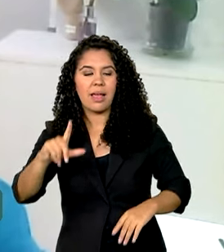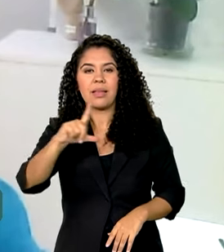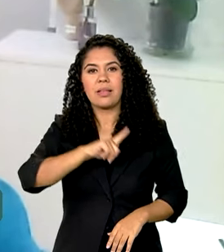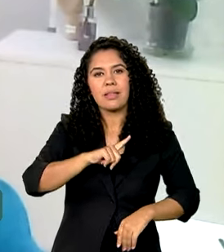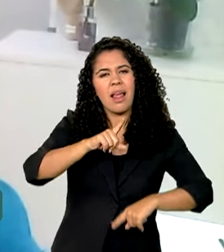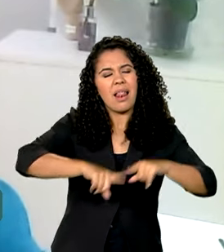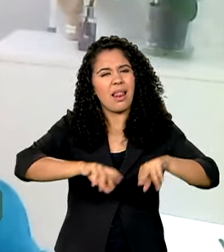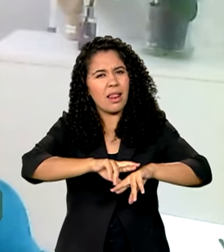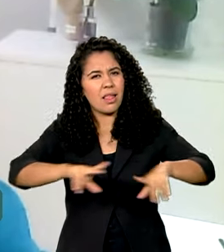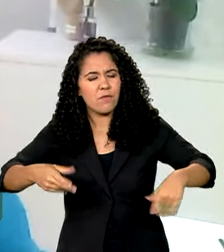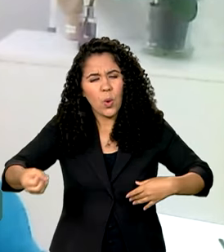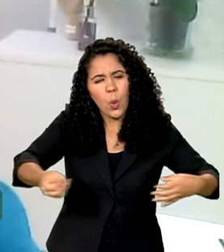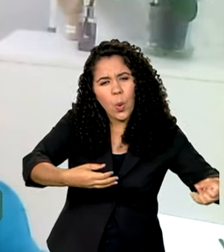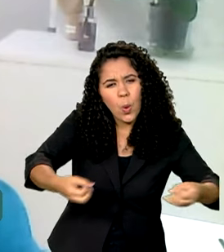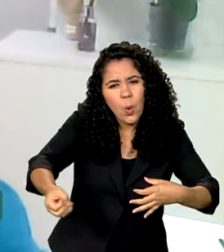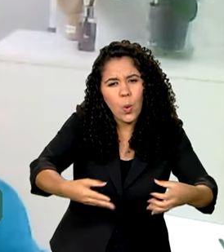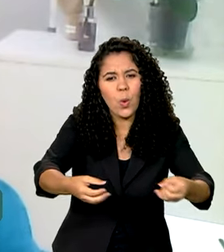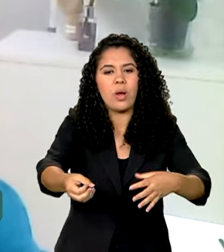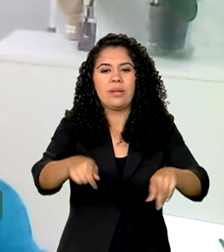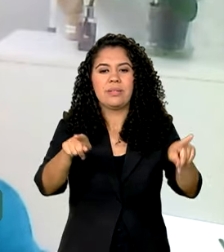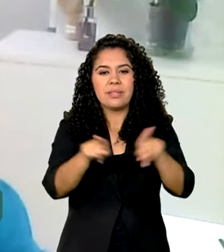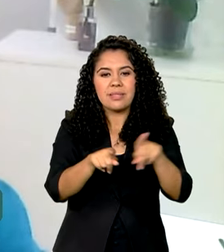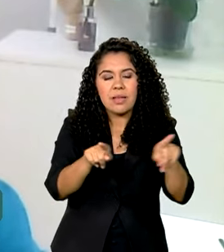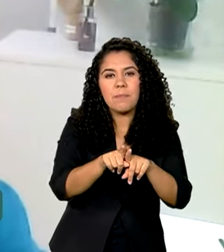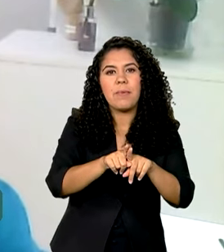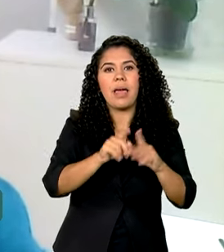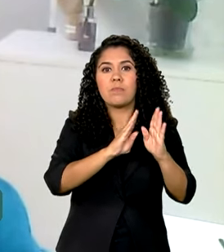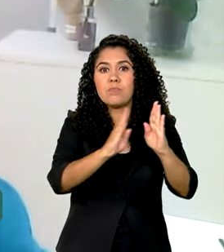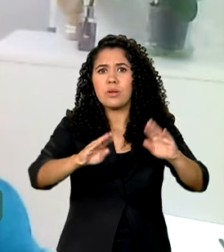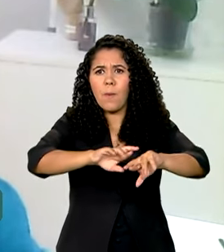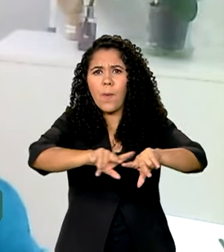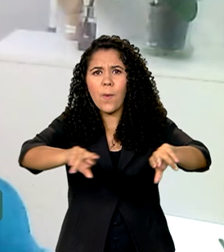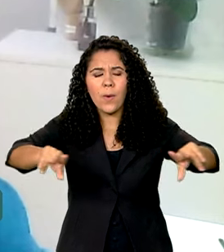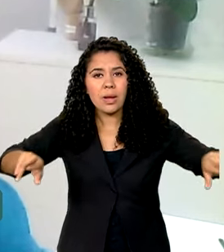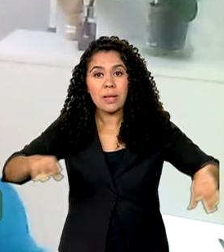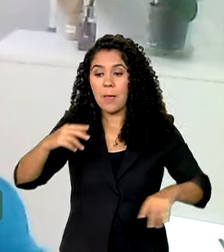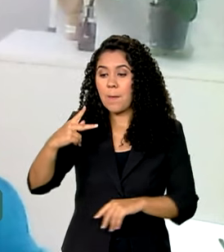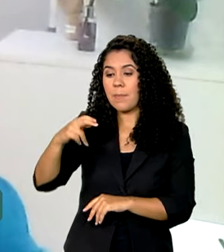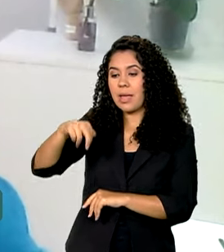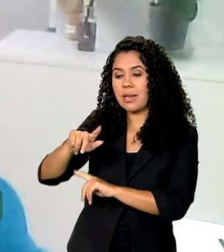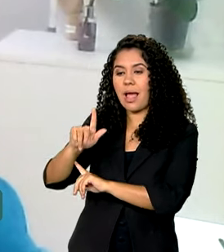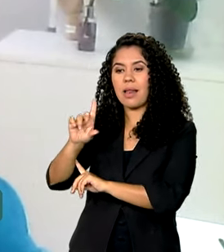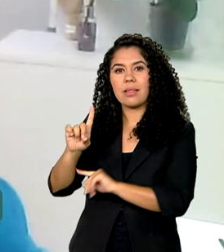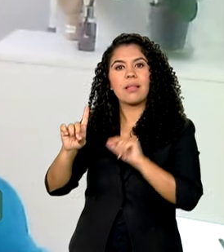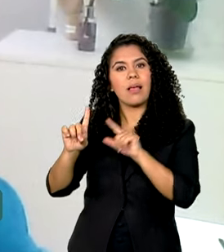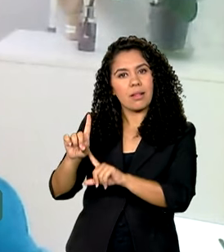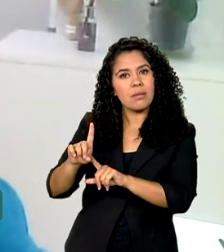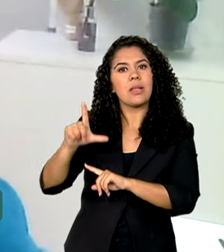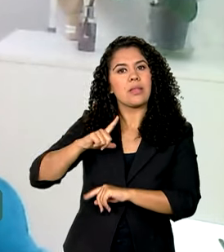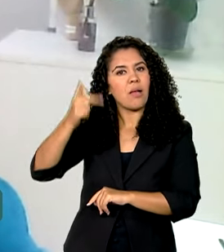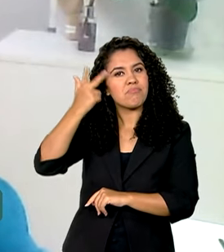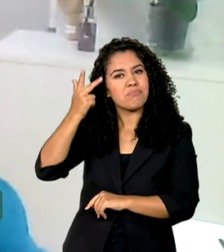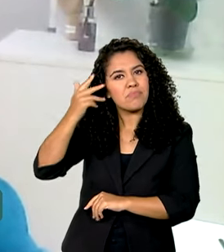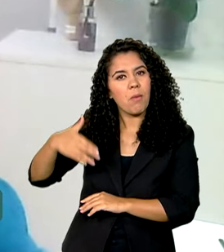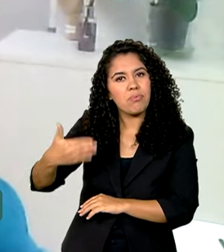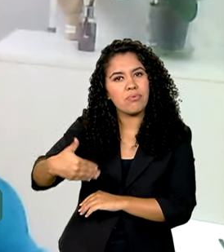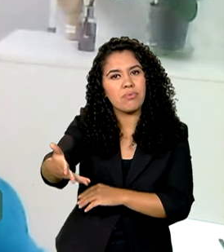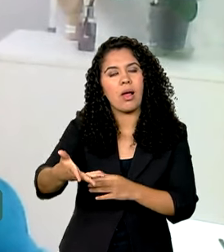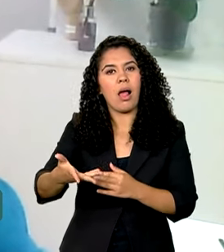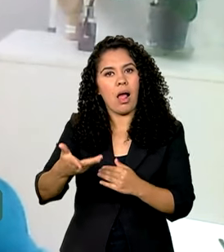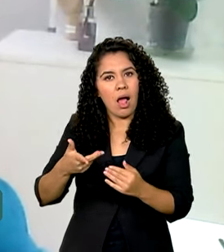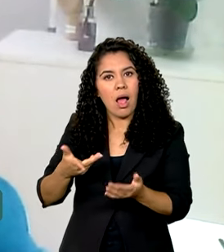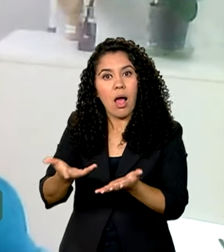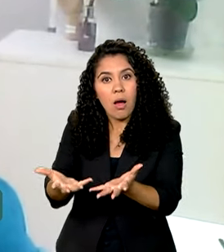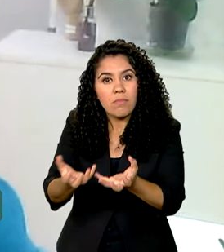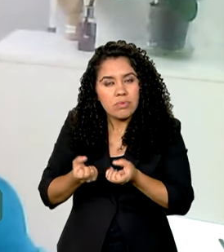de atualidade nos livros, né? De bibliodiversidade. E o PNLD tem essa regularidade de atendimento, né, tá? Então, a gente consegue fazer